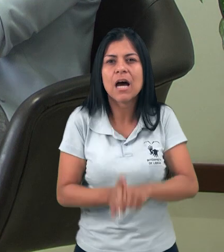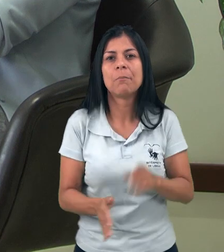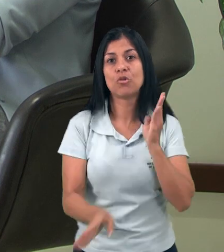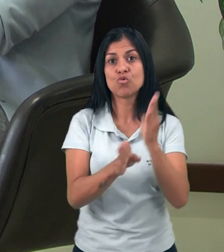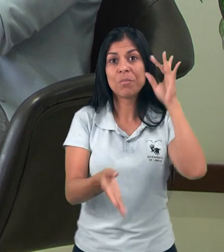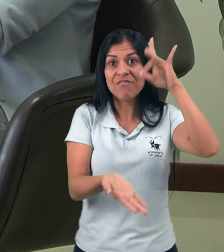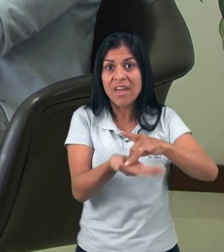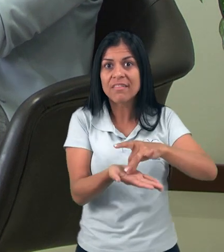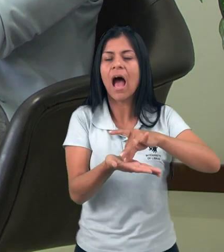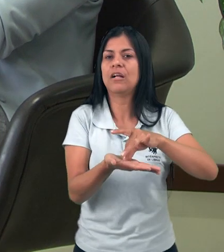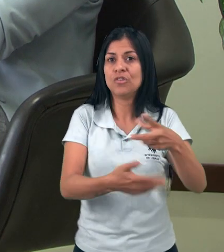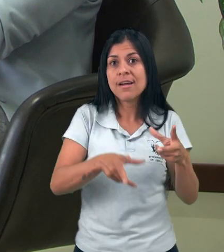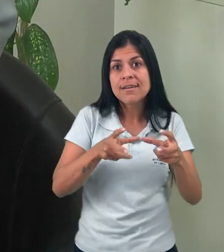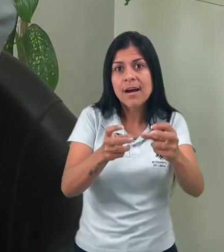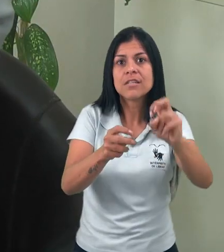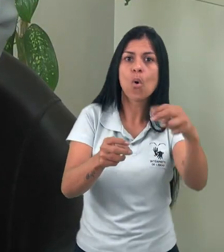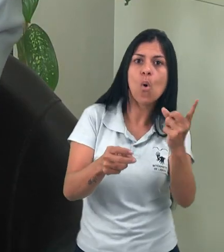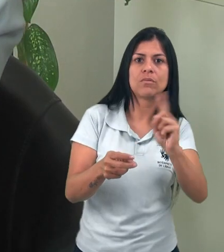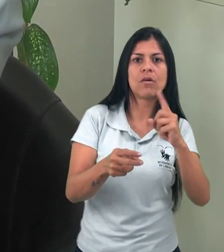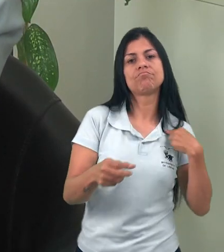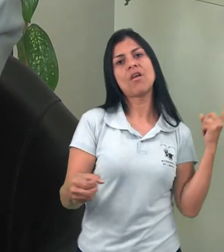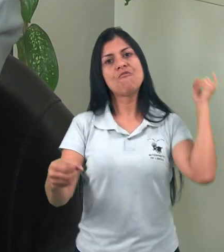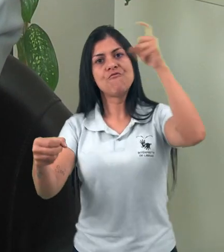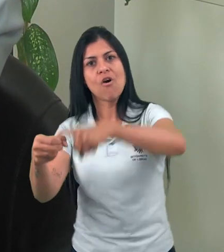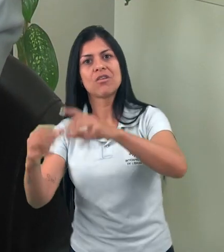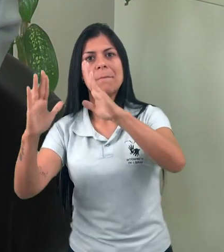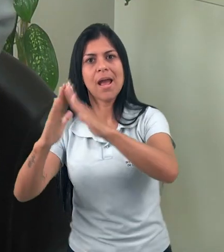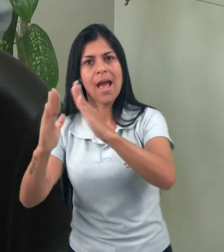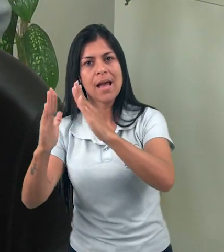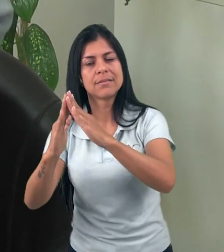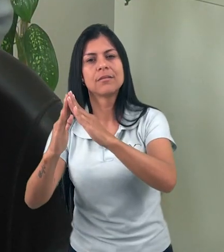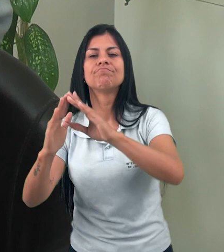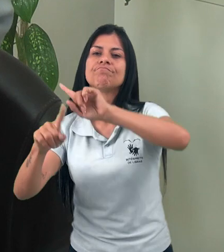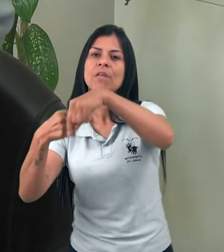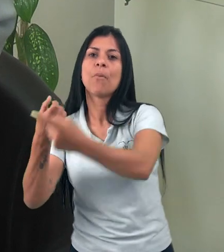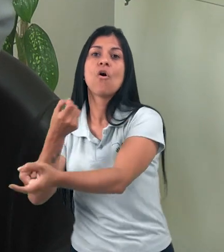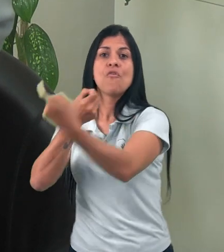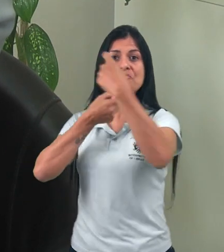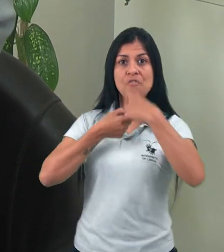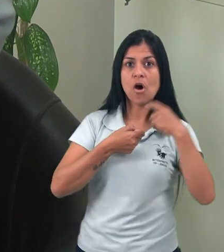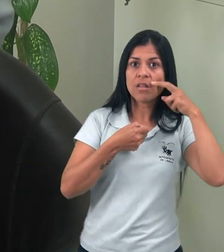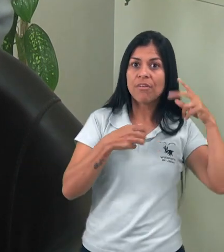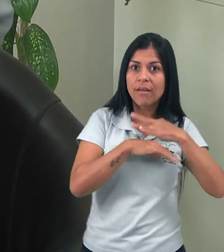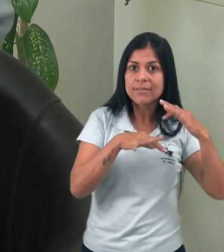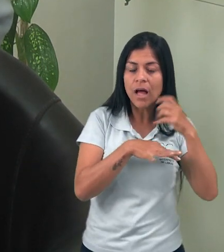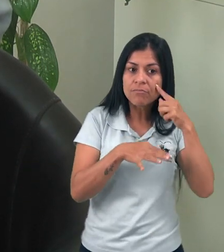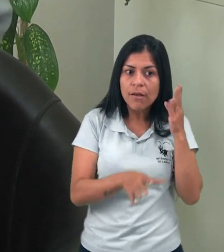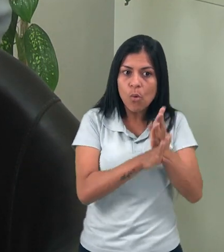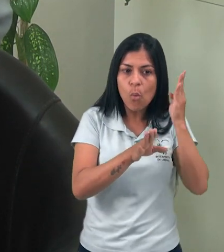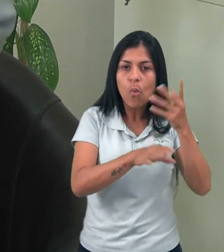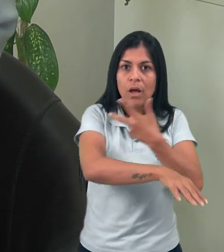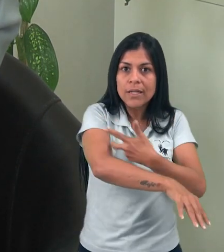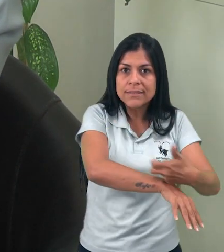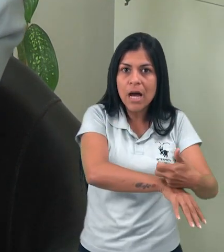se é ou não, isso na maioria dos hospitais. Então ele volta para poder fazer a biópsia, depois ele volta para casa. Aí pega o resultado, não, realmente é um câncer, ele precisa